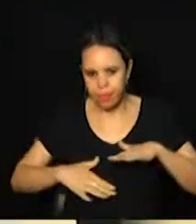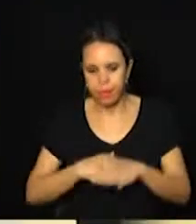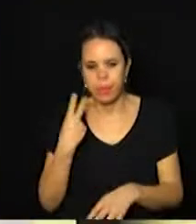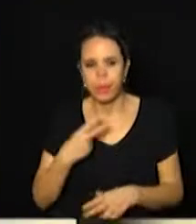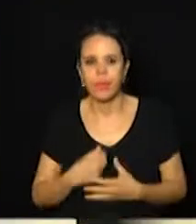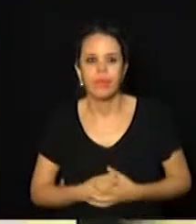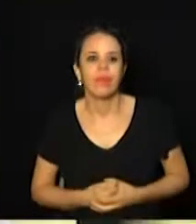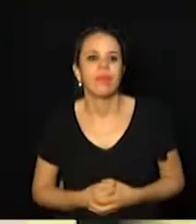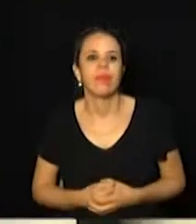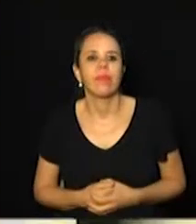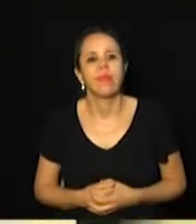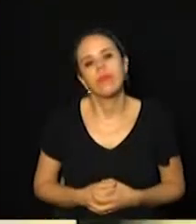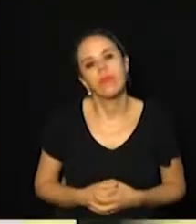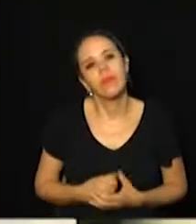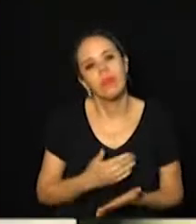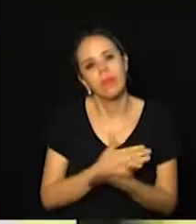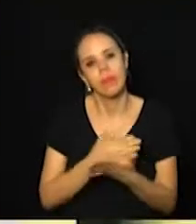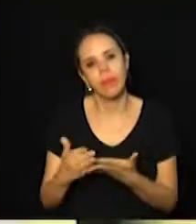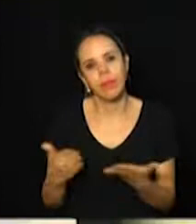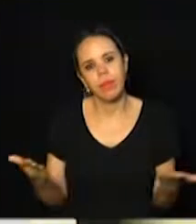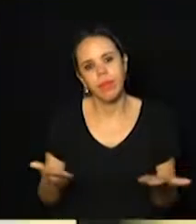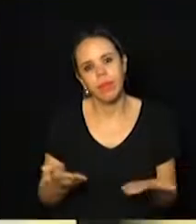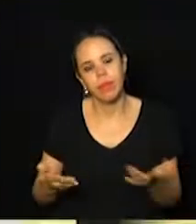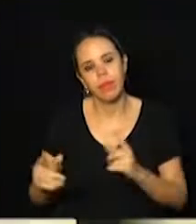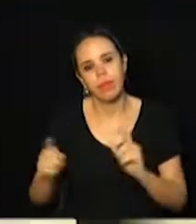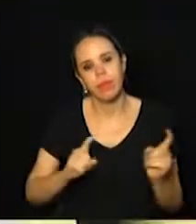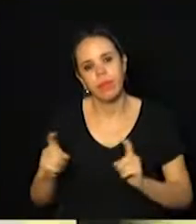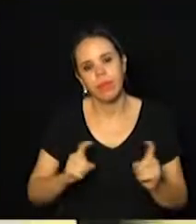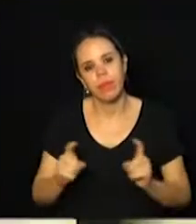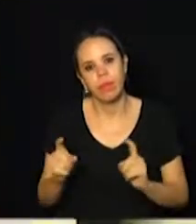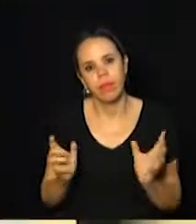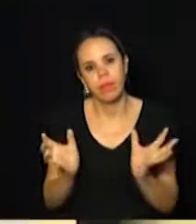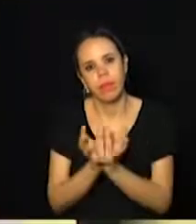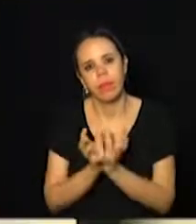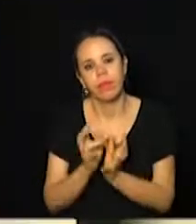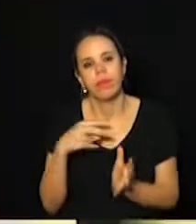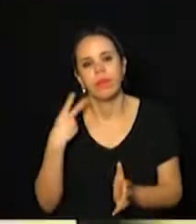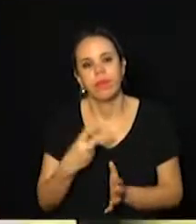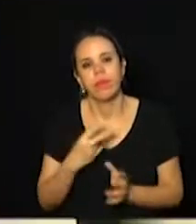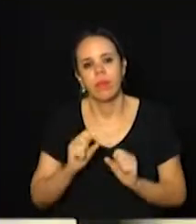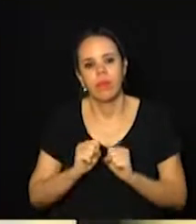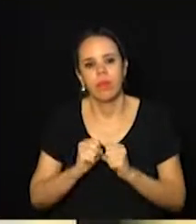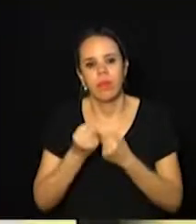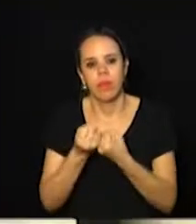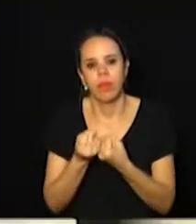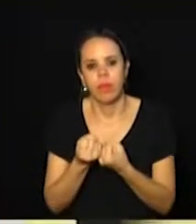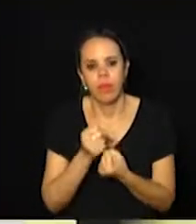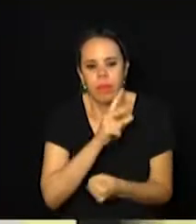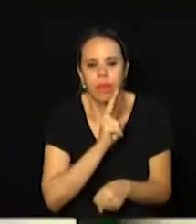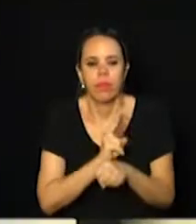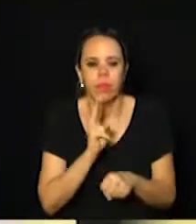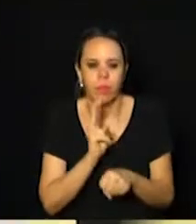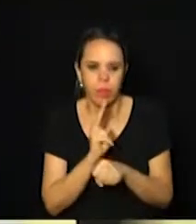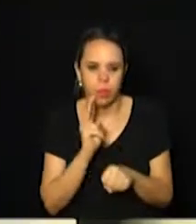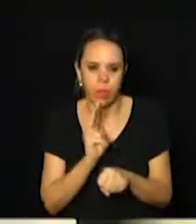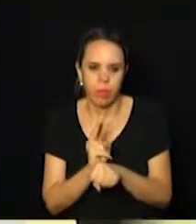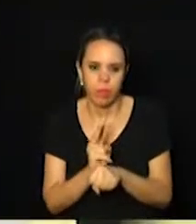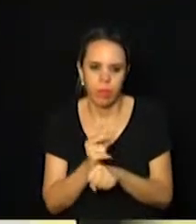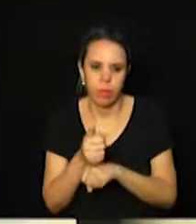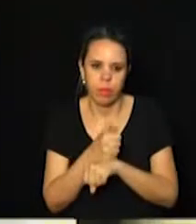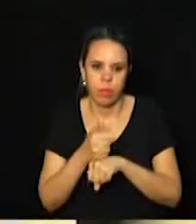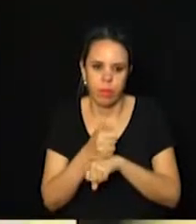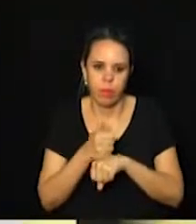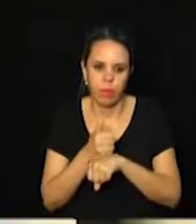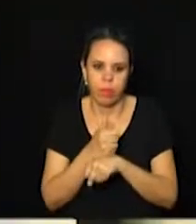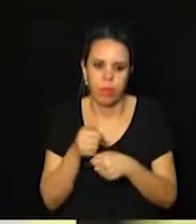de Vereadores onde vais iniciar agora uma reunião da frente parlamentar em defesa e preservação da profissão